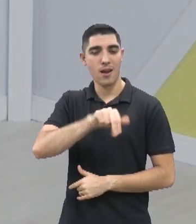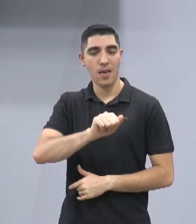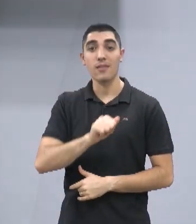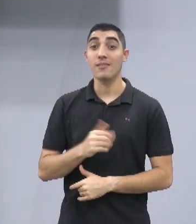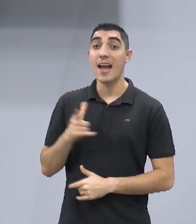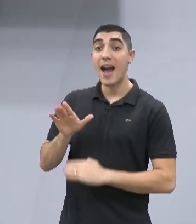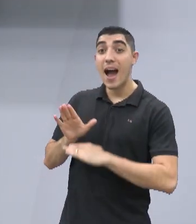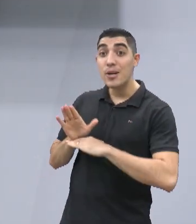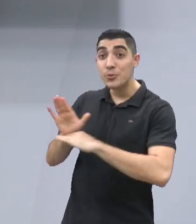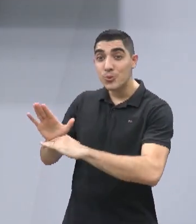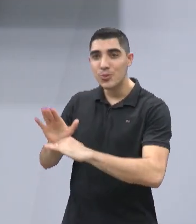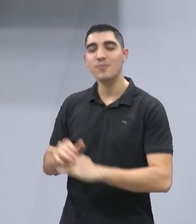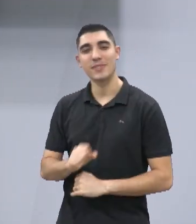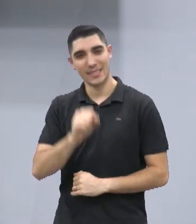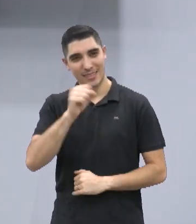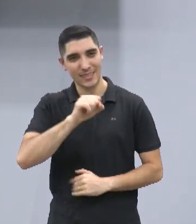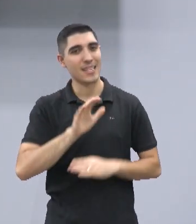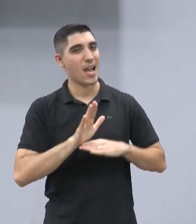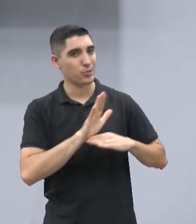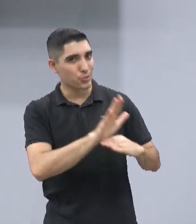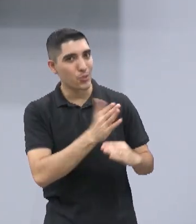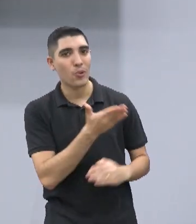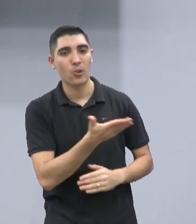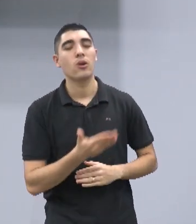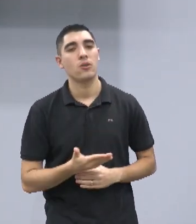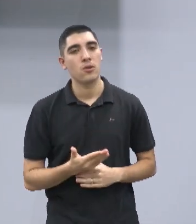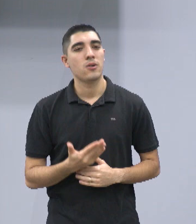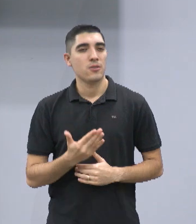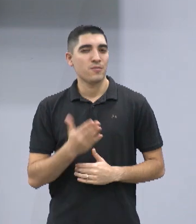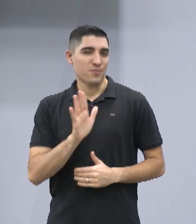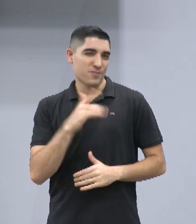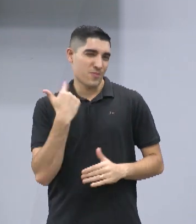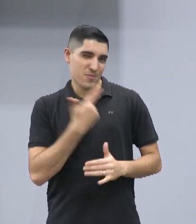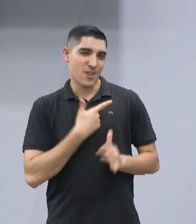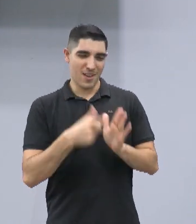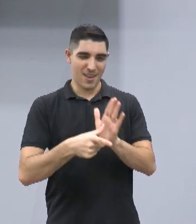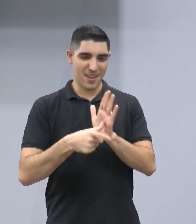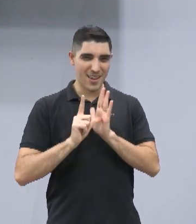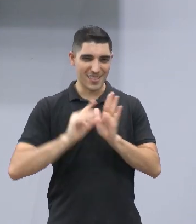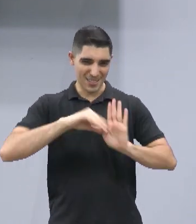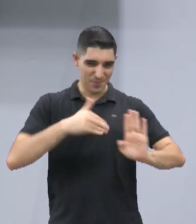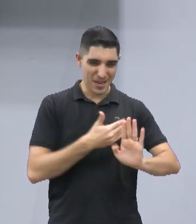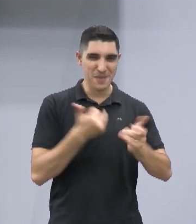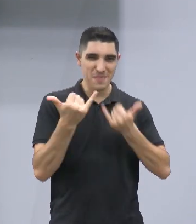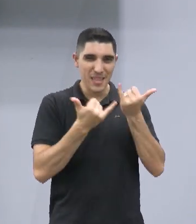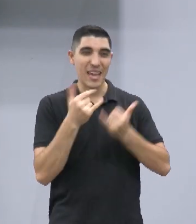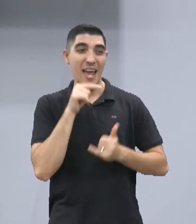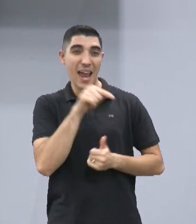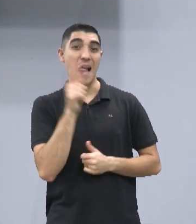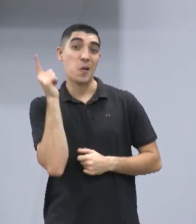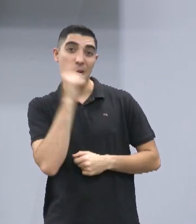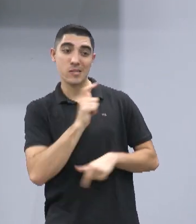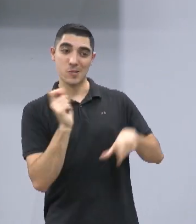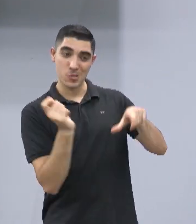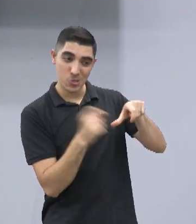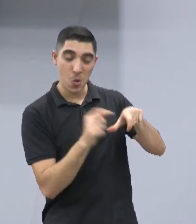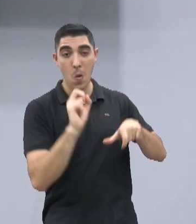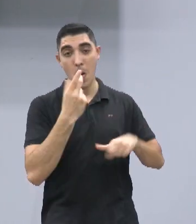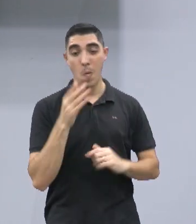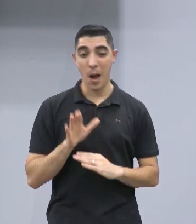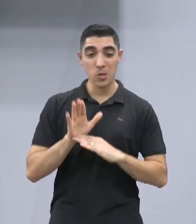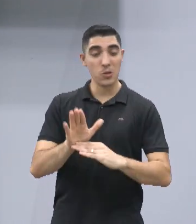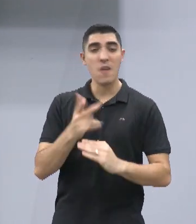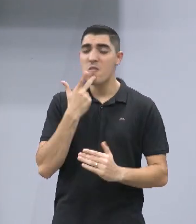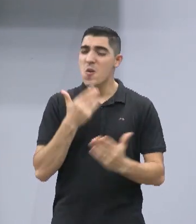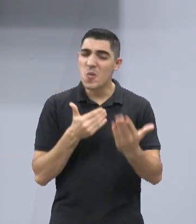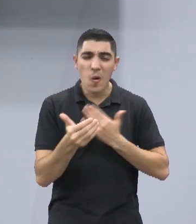né? Ajudando a companheira. Ela que a gente até brincou que se ela poderia fazer algum gol, ajudar, ela falou que do que ela pudesse